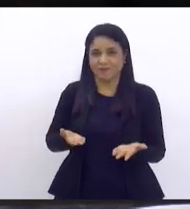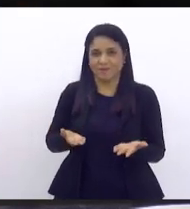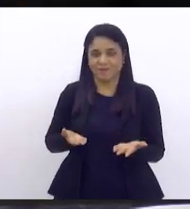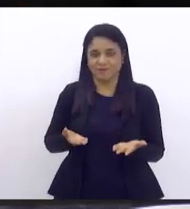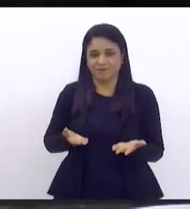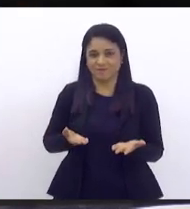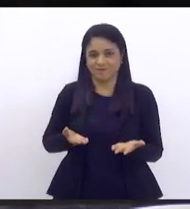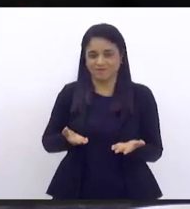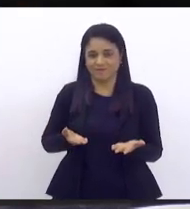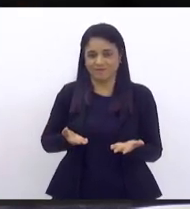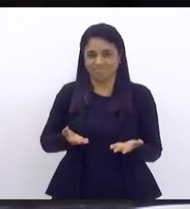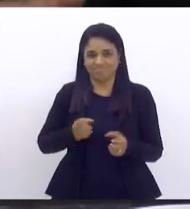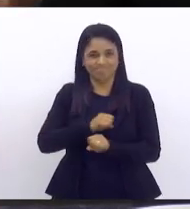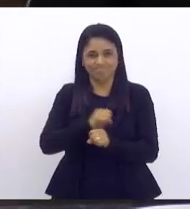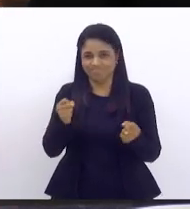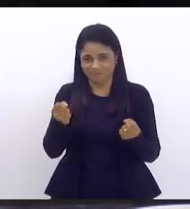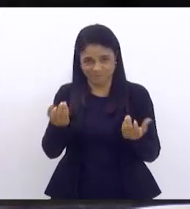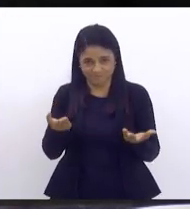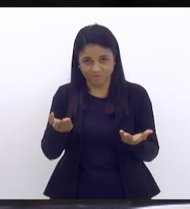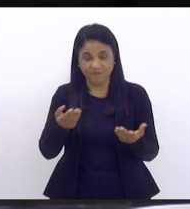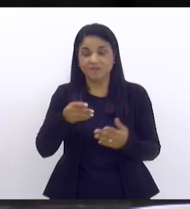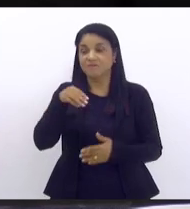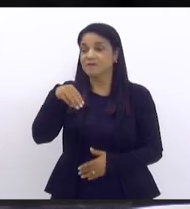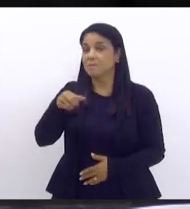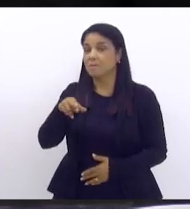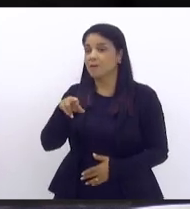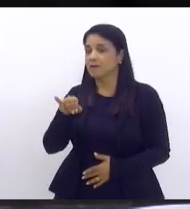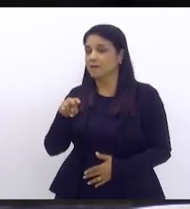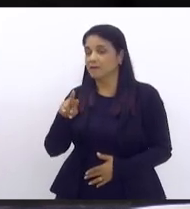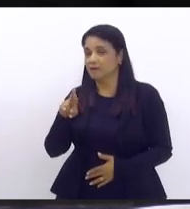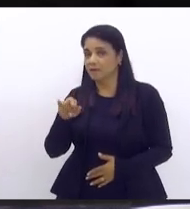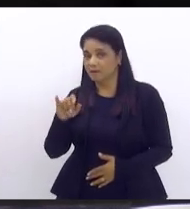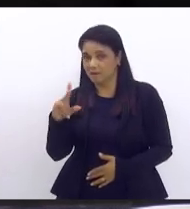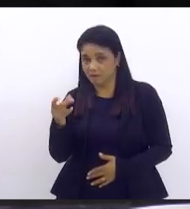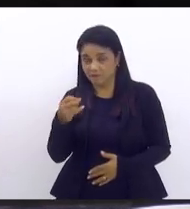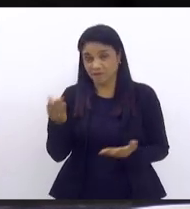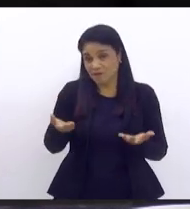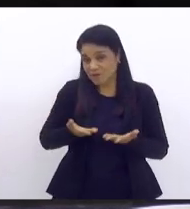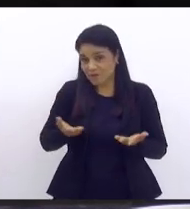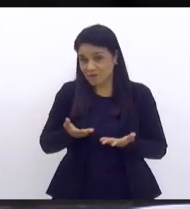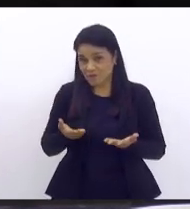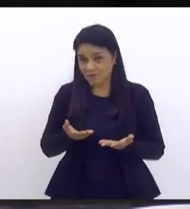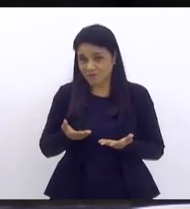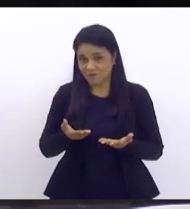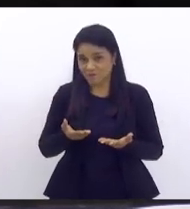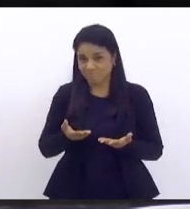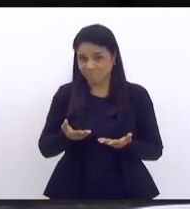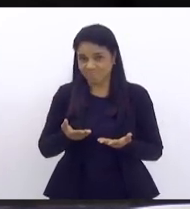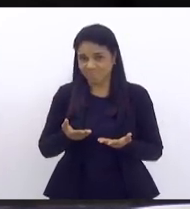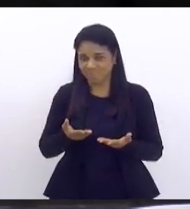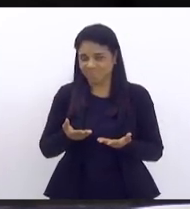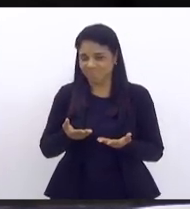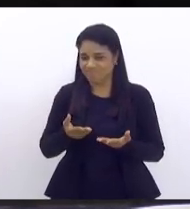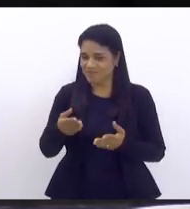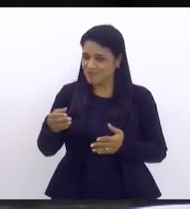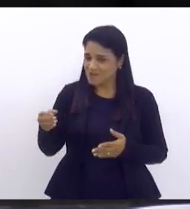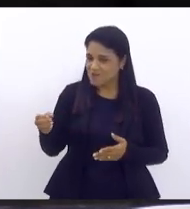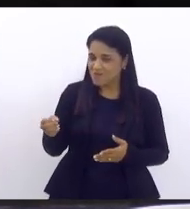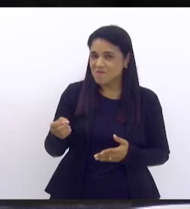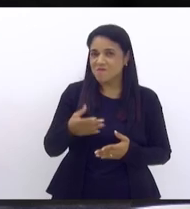Não estaríamos. E a você, Marília, que talvez seja hoje o maior ícone da renovação